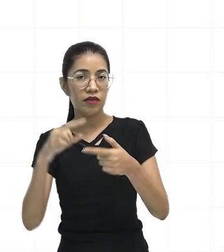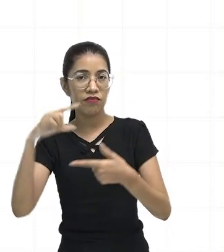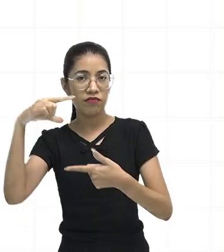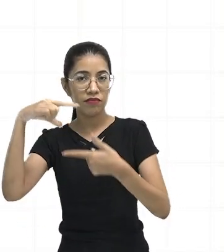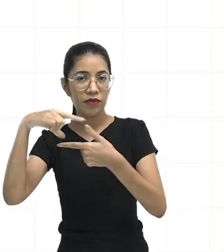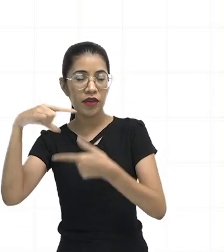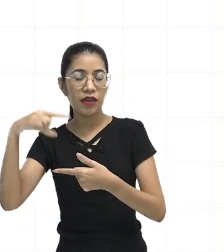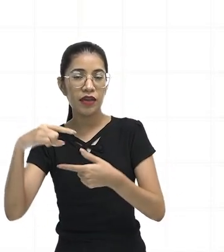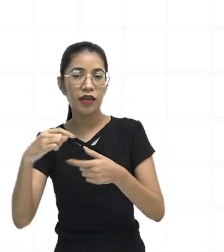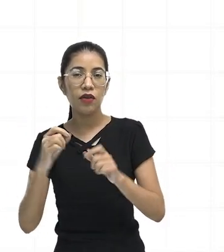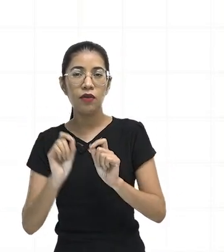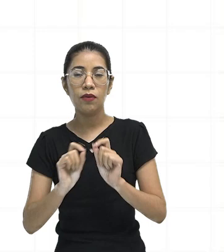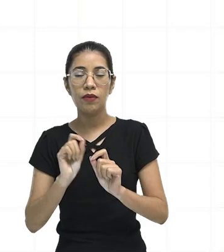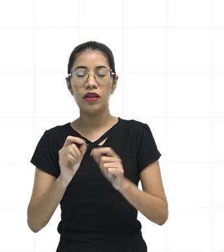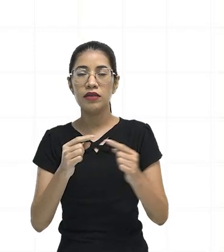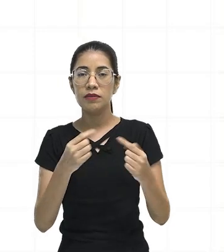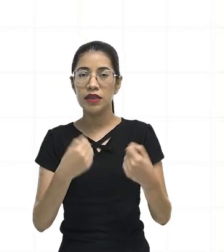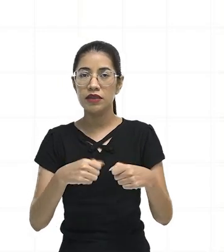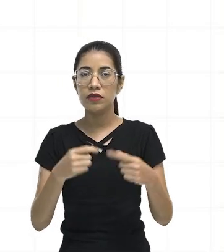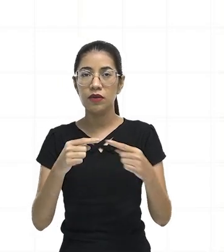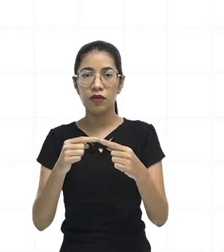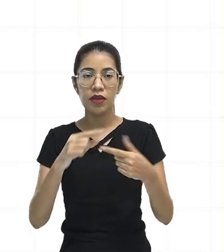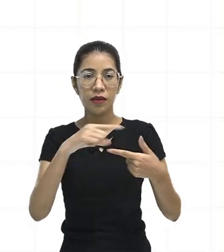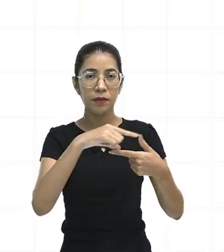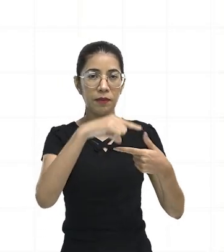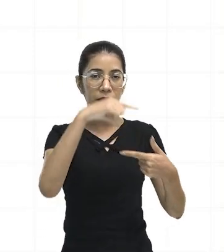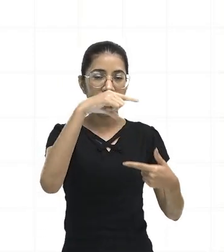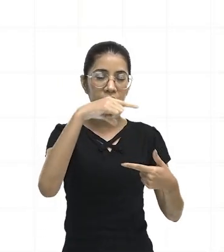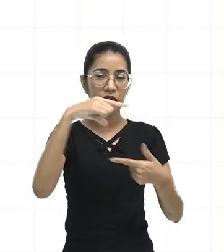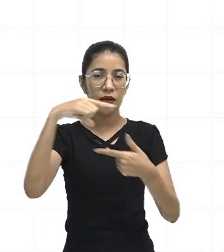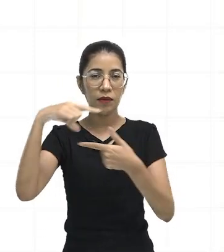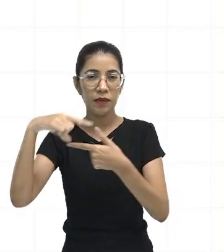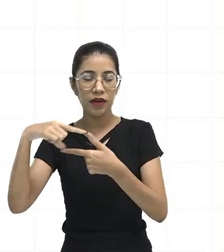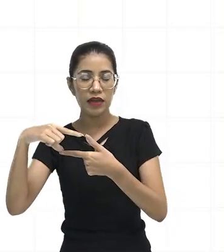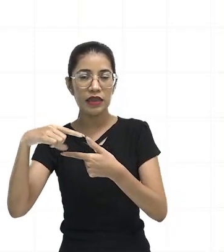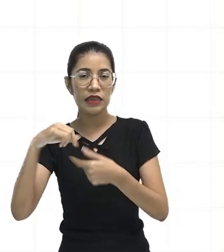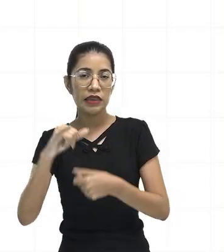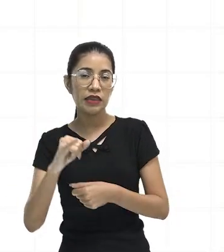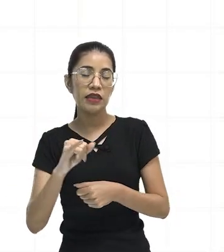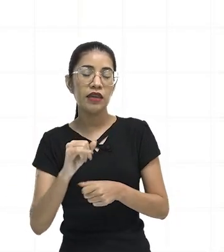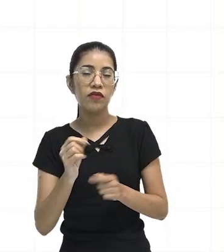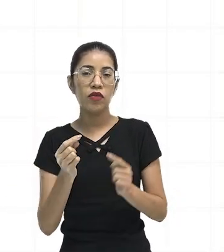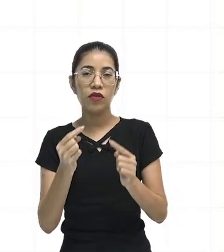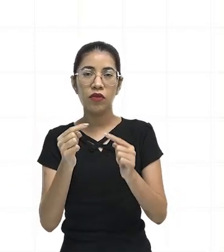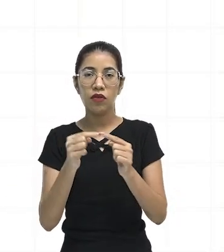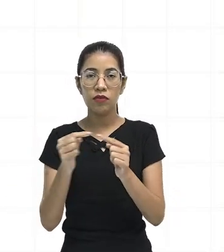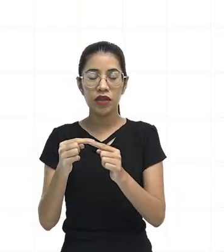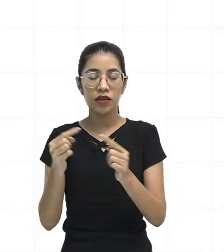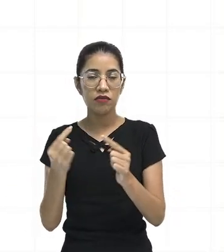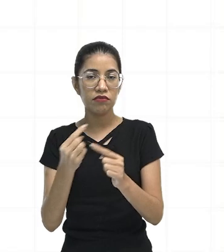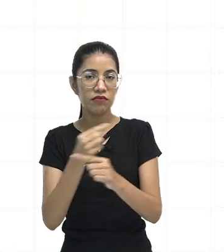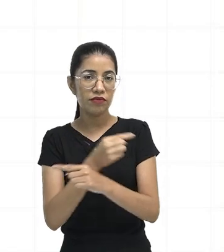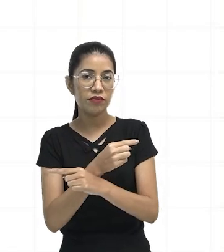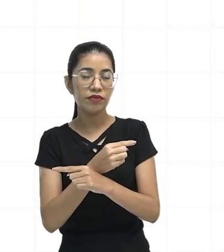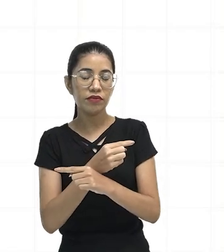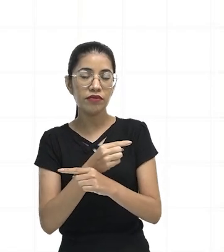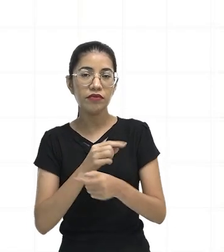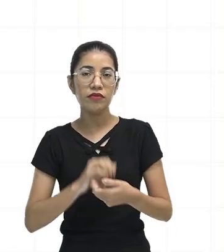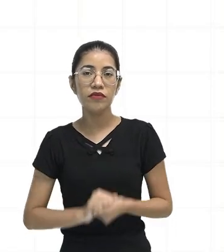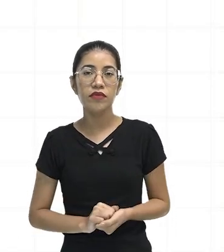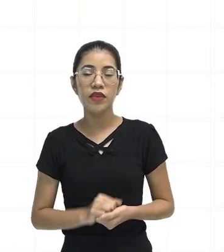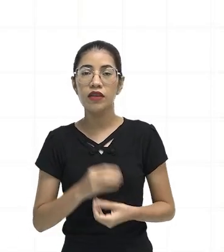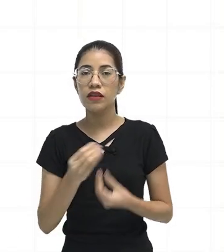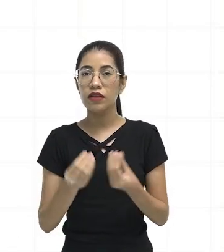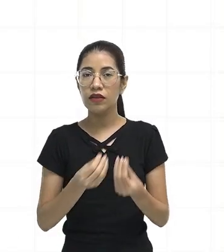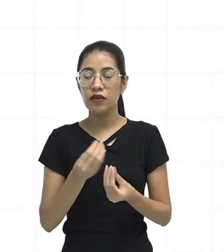uma proporcionalidade. Ou seja, essas grandezas, sendo elas inversas ou sendo elas diretas,